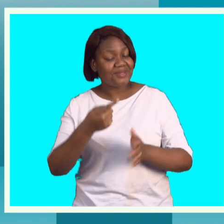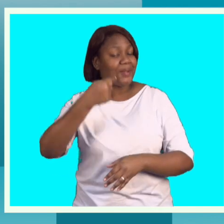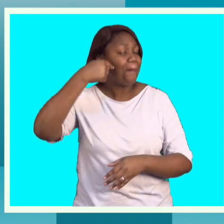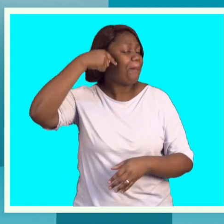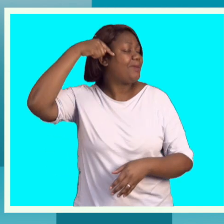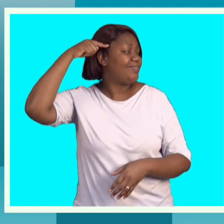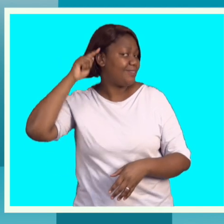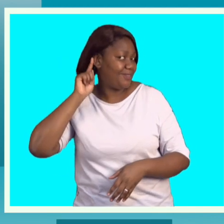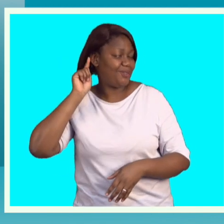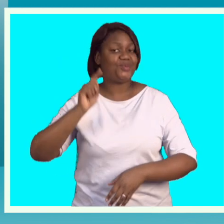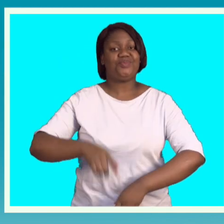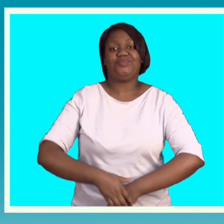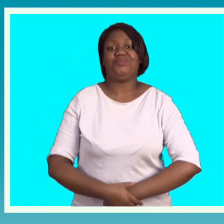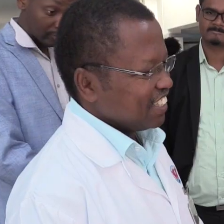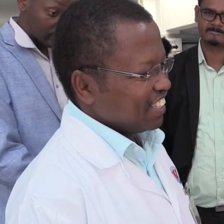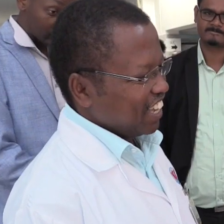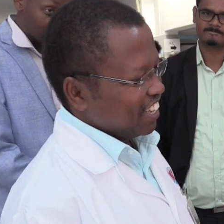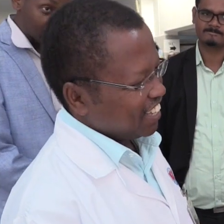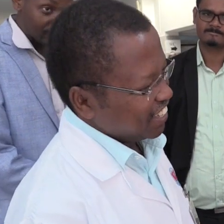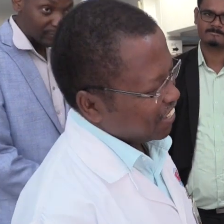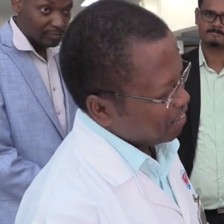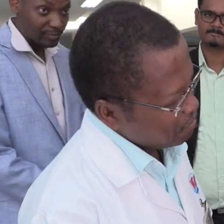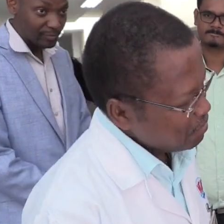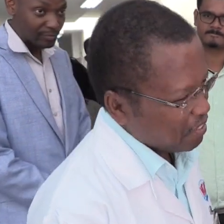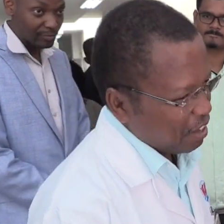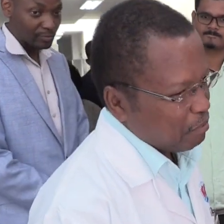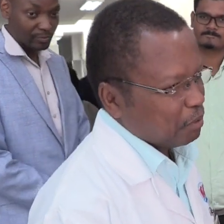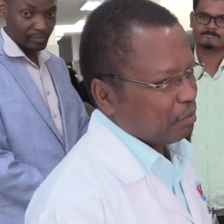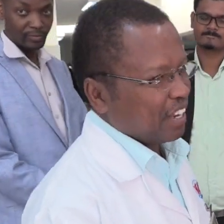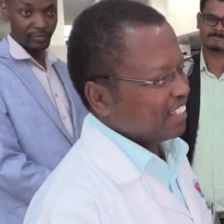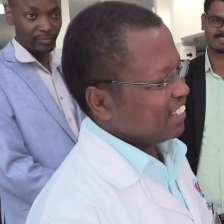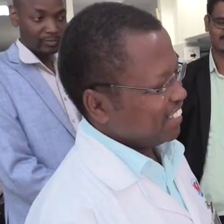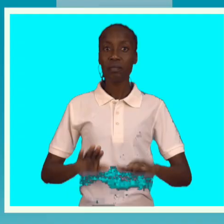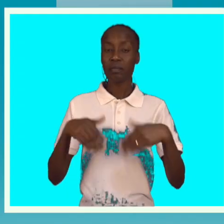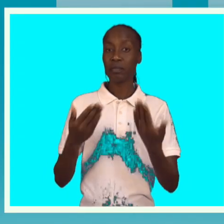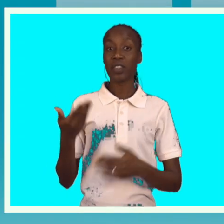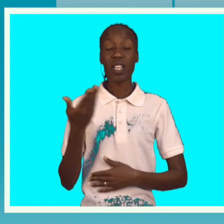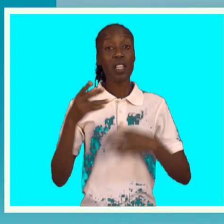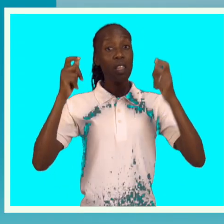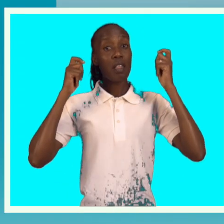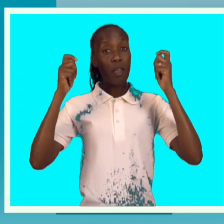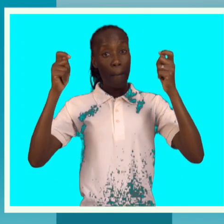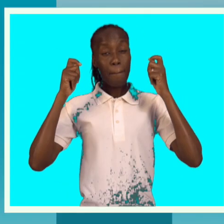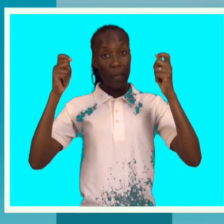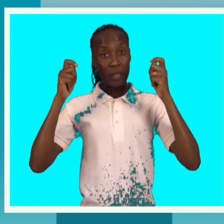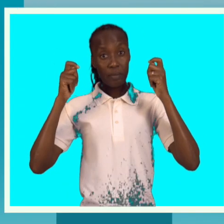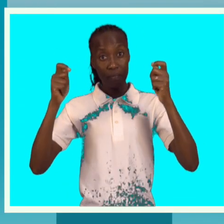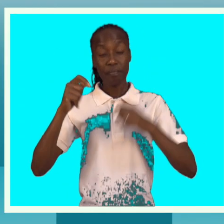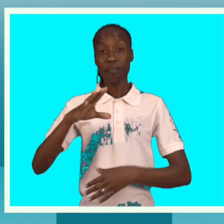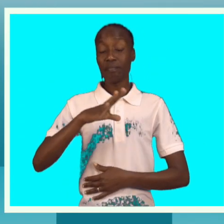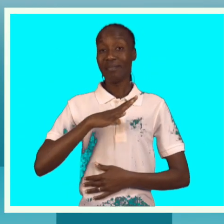beneficiários, 150 receberam os aparelhos pela primeira vez. Esta campanha,